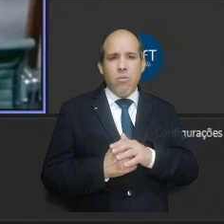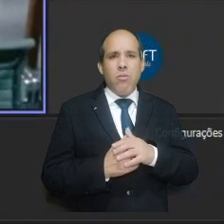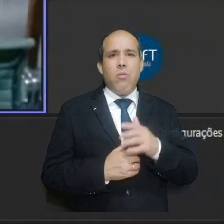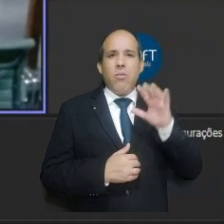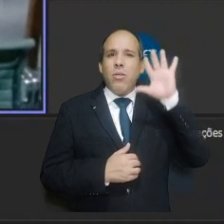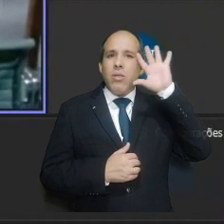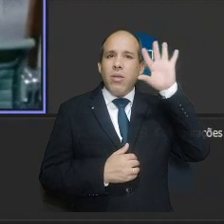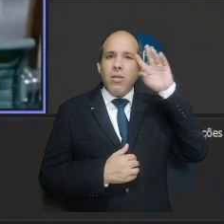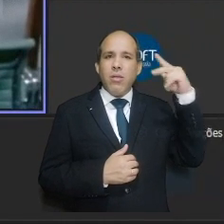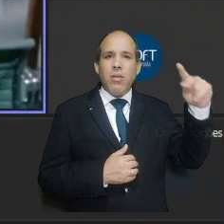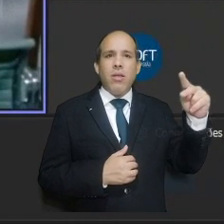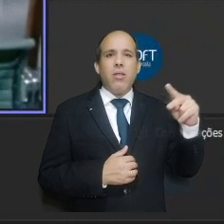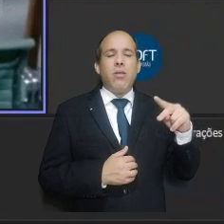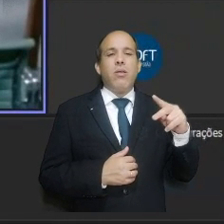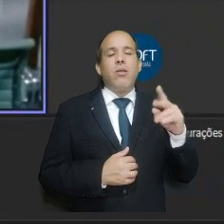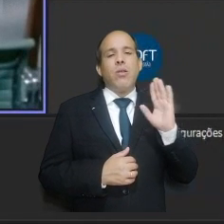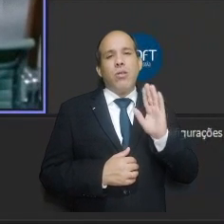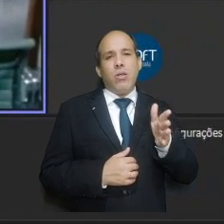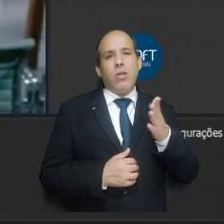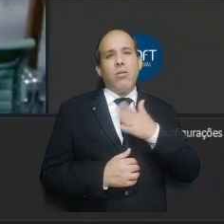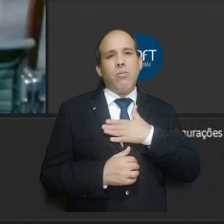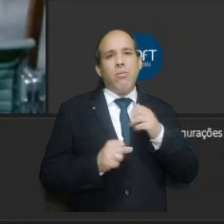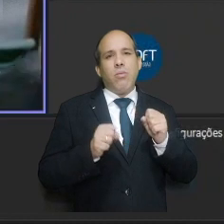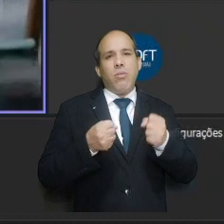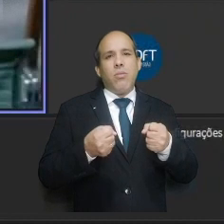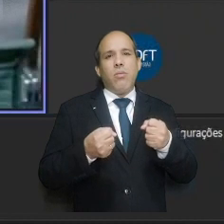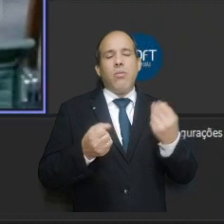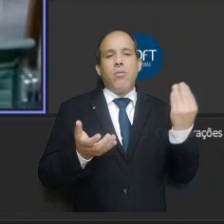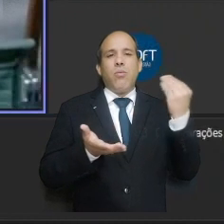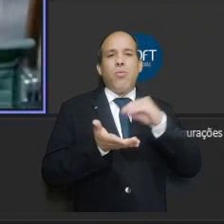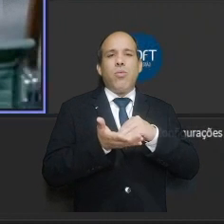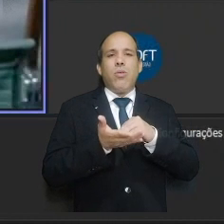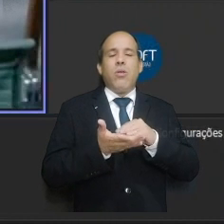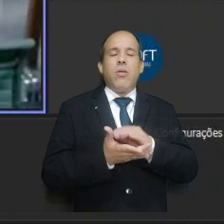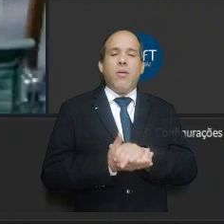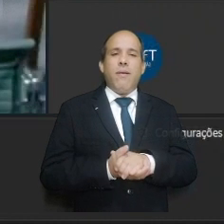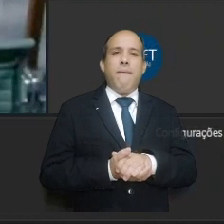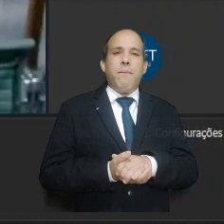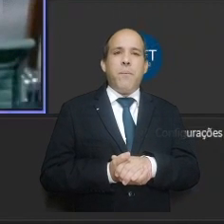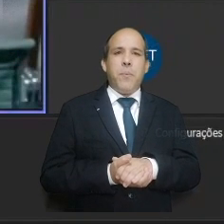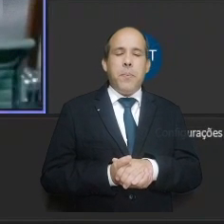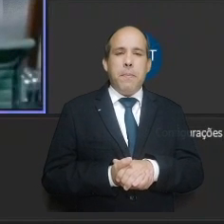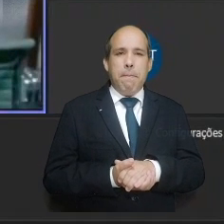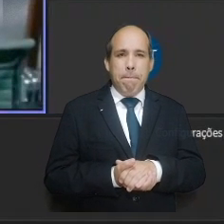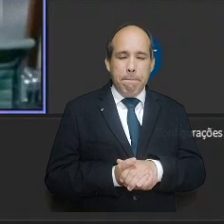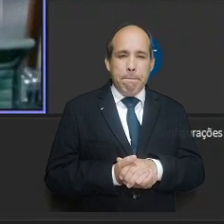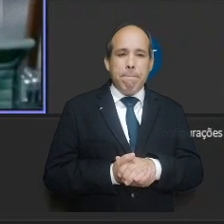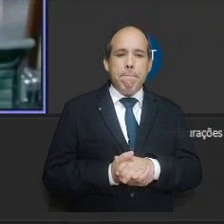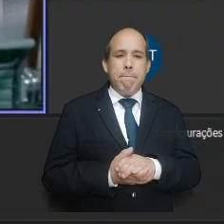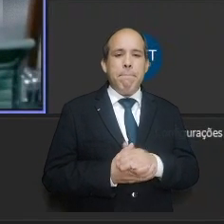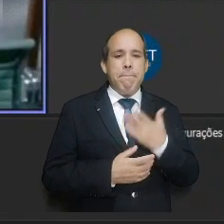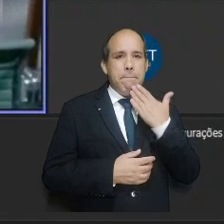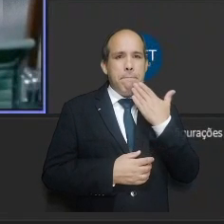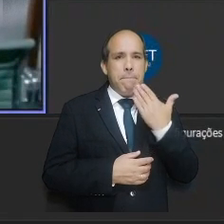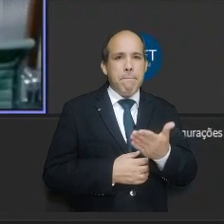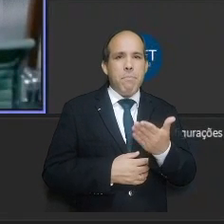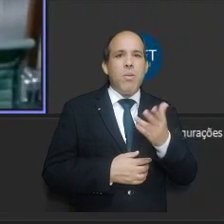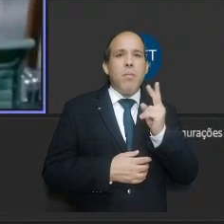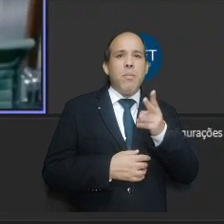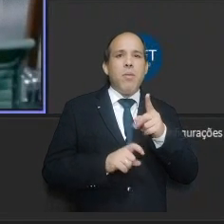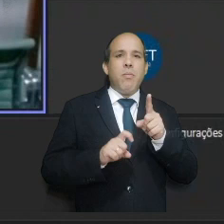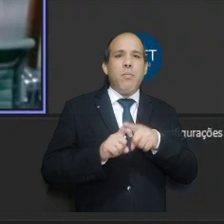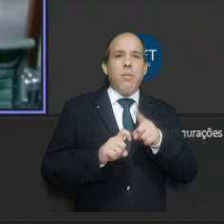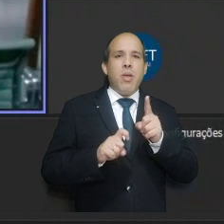Corroborando ainda mais com a tese alegada, já consta nos autos, a